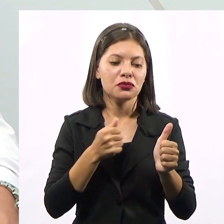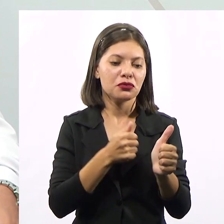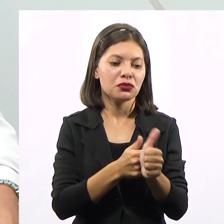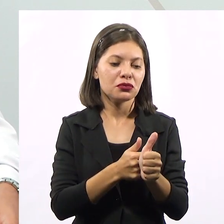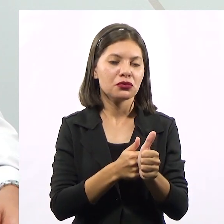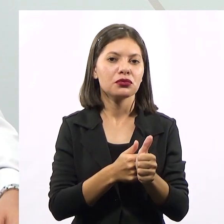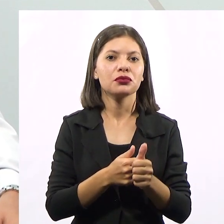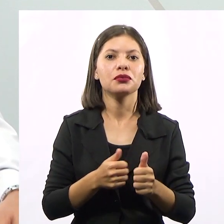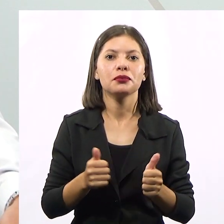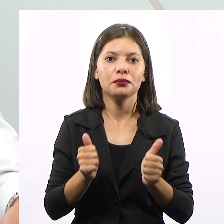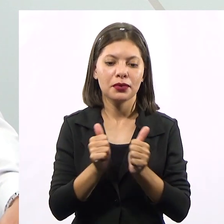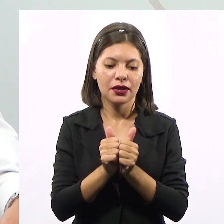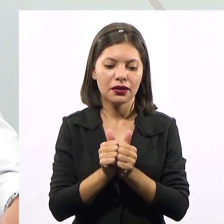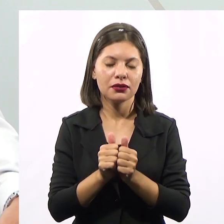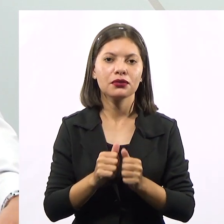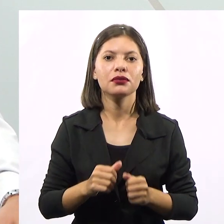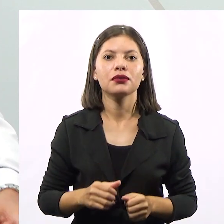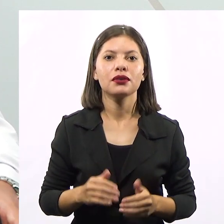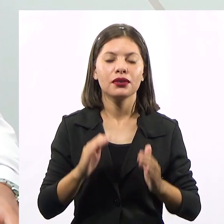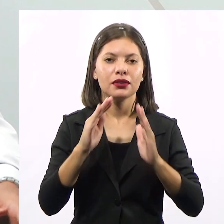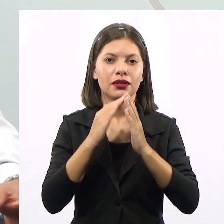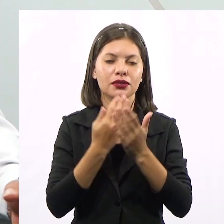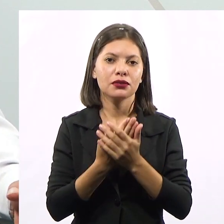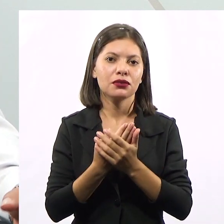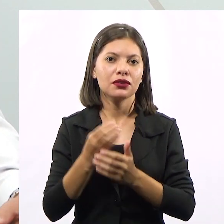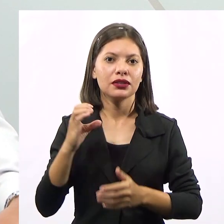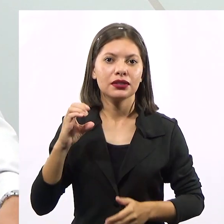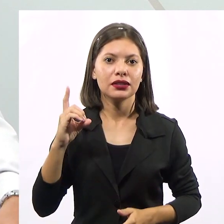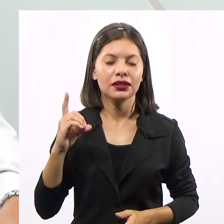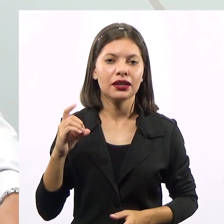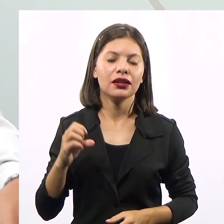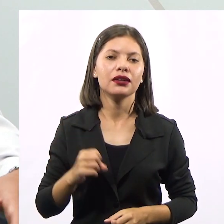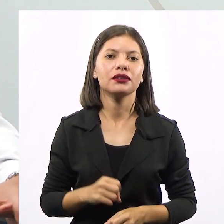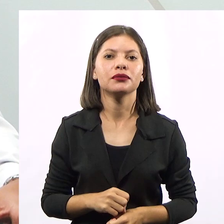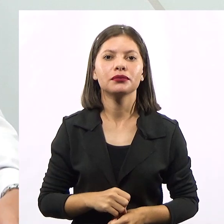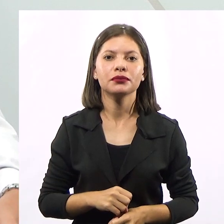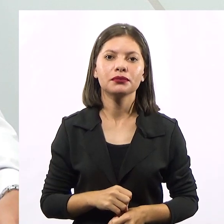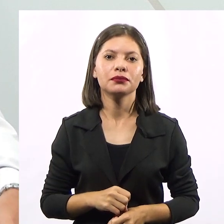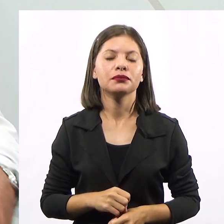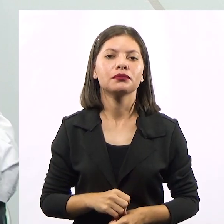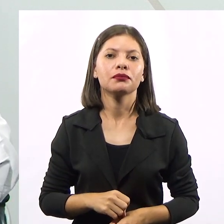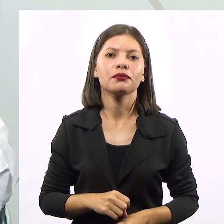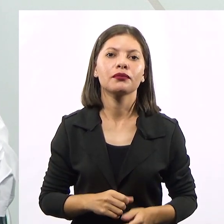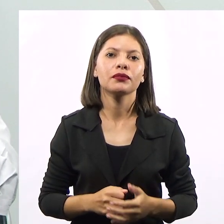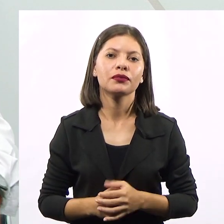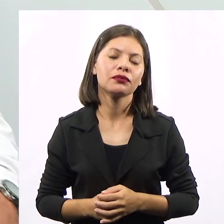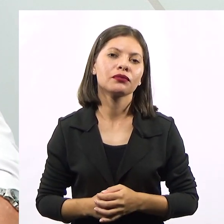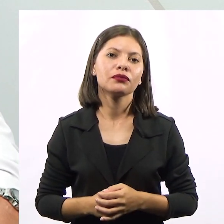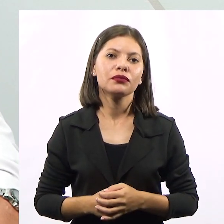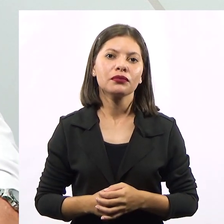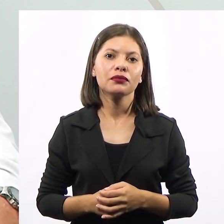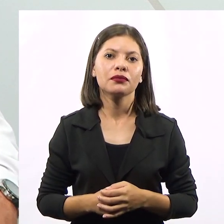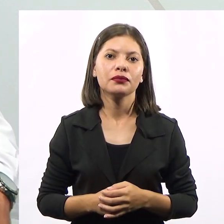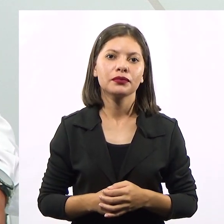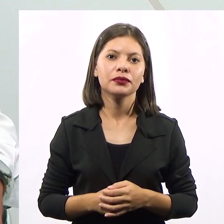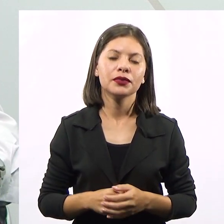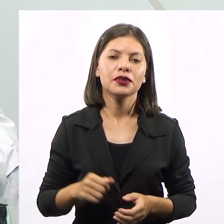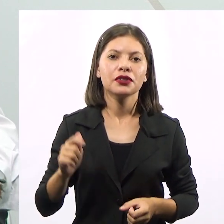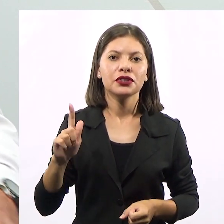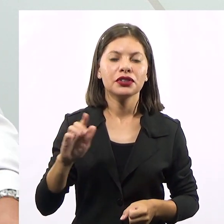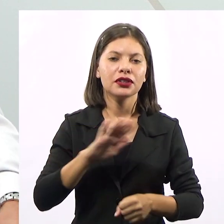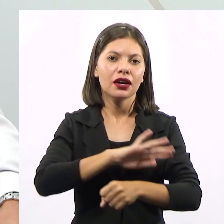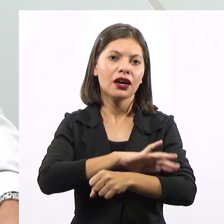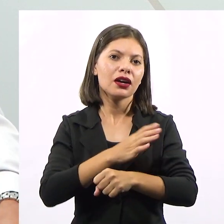menos 350 metros do Carmela Dutra, uma escola técnica como o Senai, o estádio de futebol. Então,